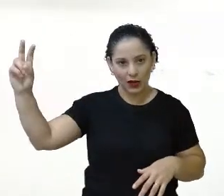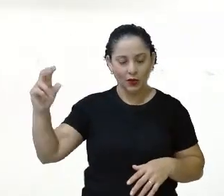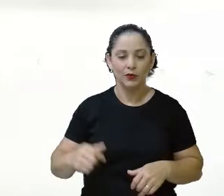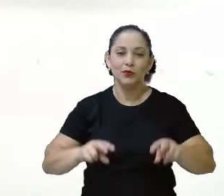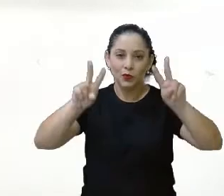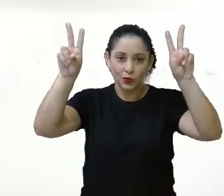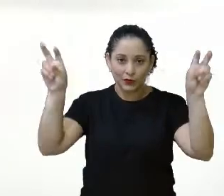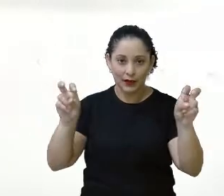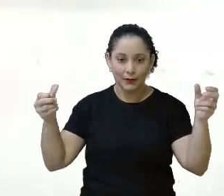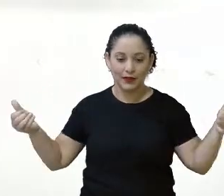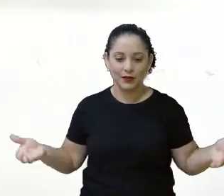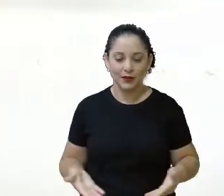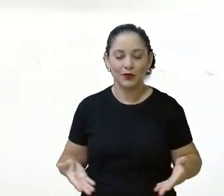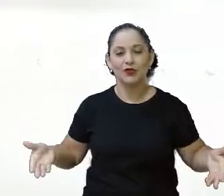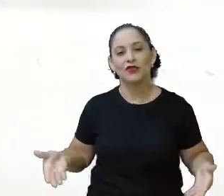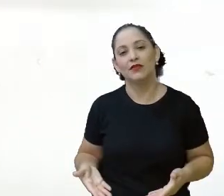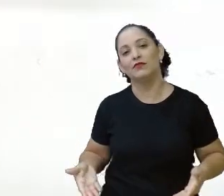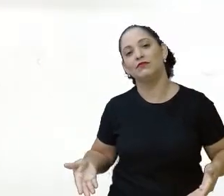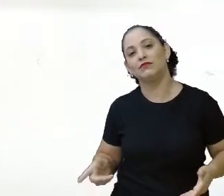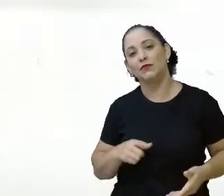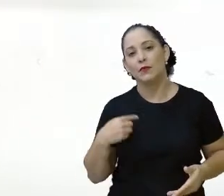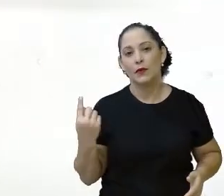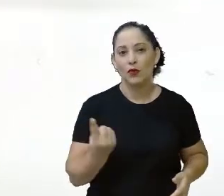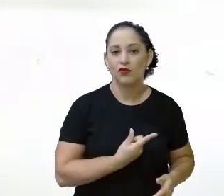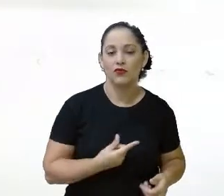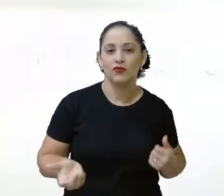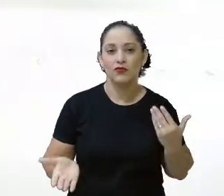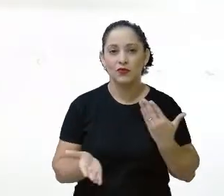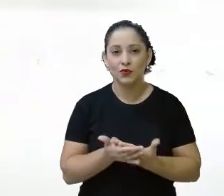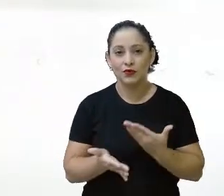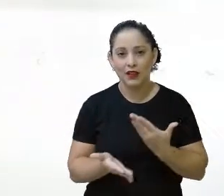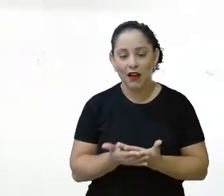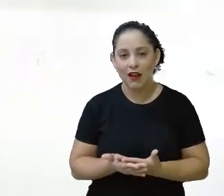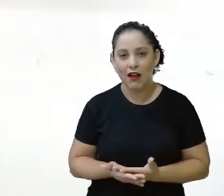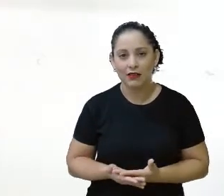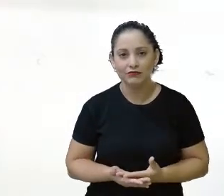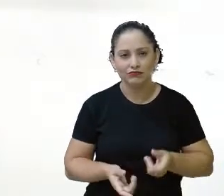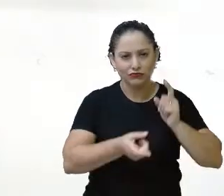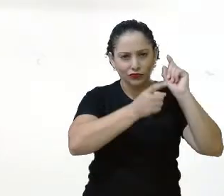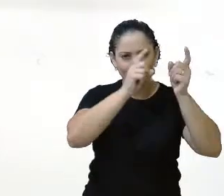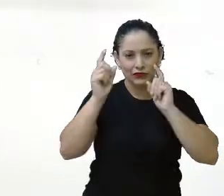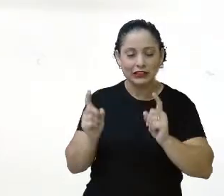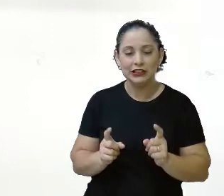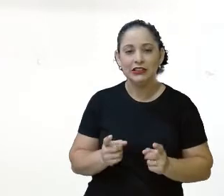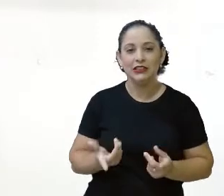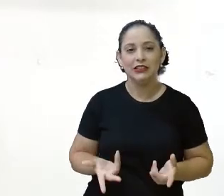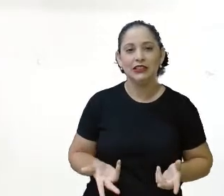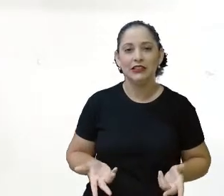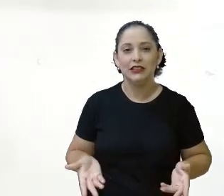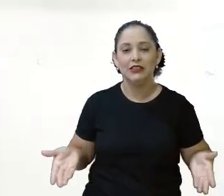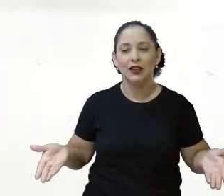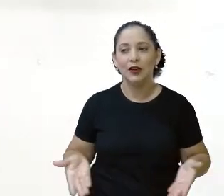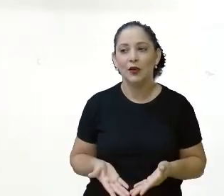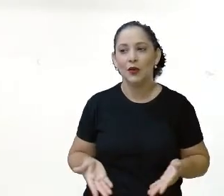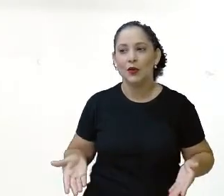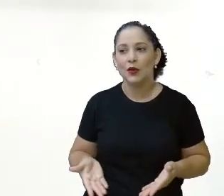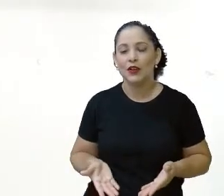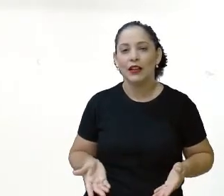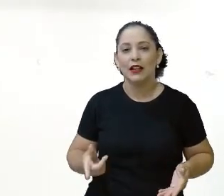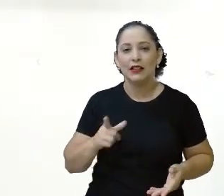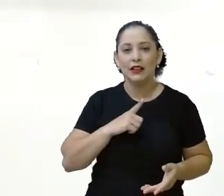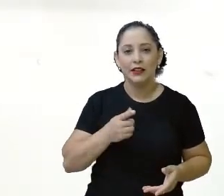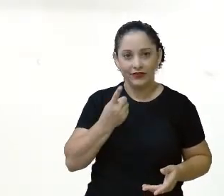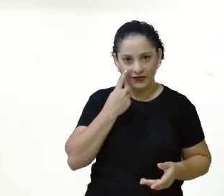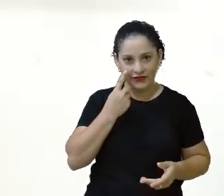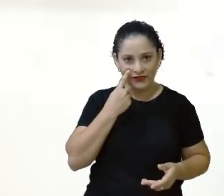é o tema de hoje, não é, que a gente vai estudar um pouquinho, falar sobre isso, e aí a gente vai ver